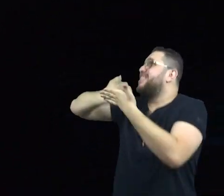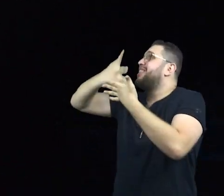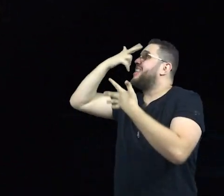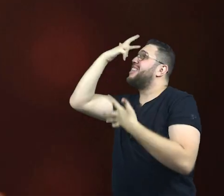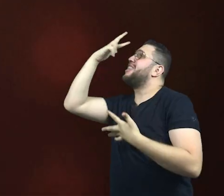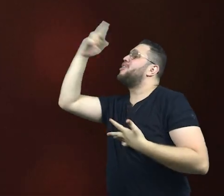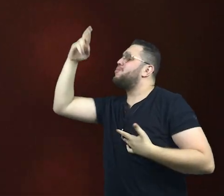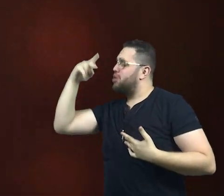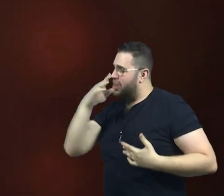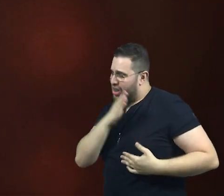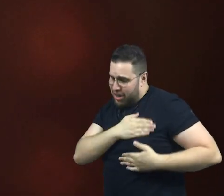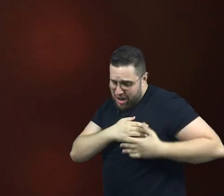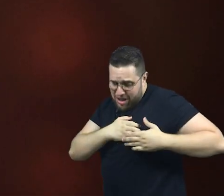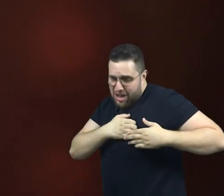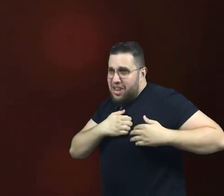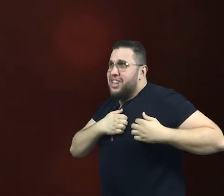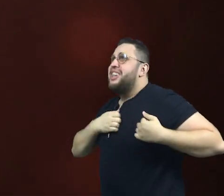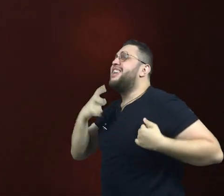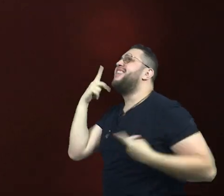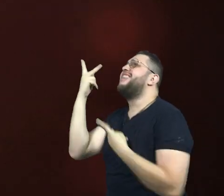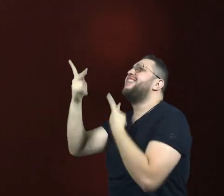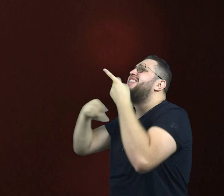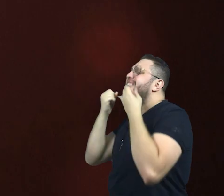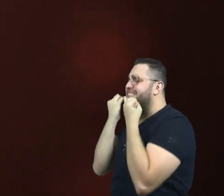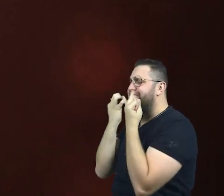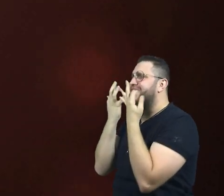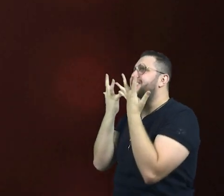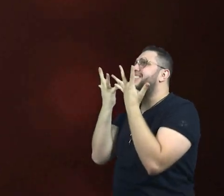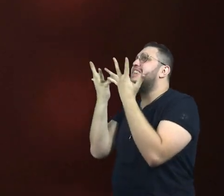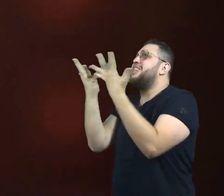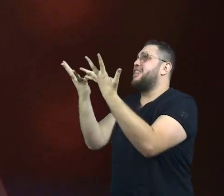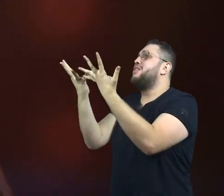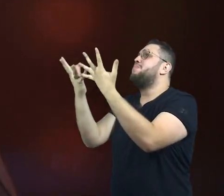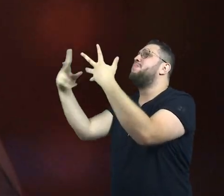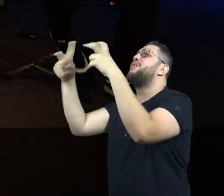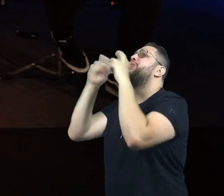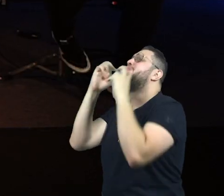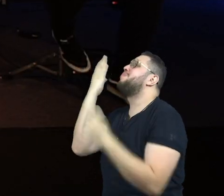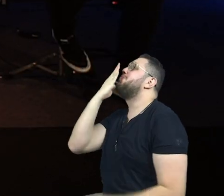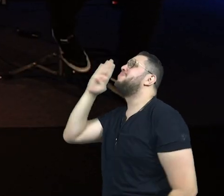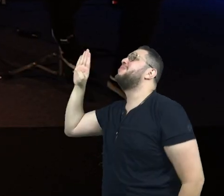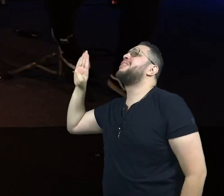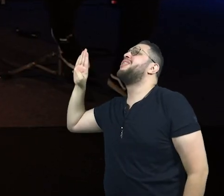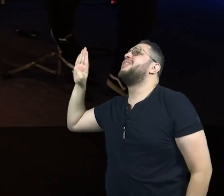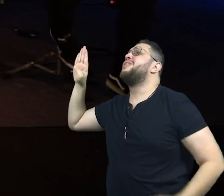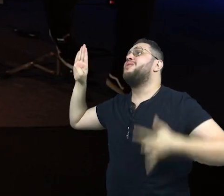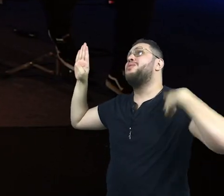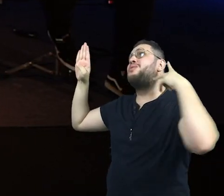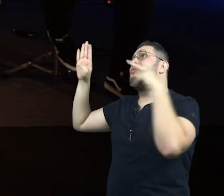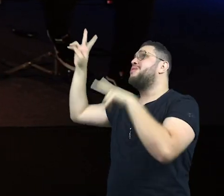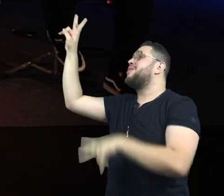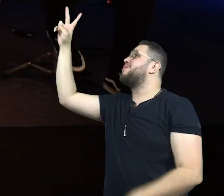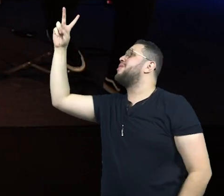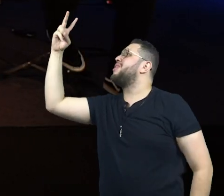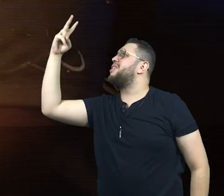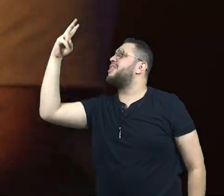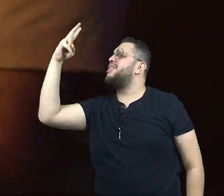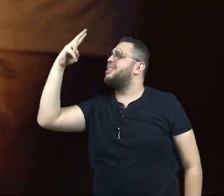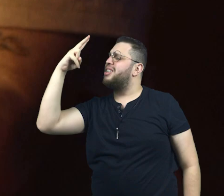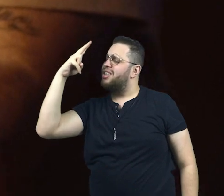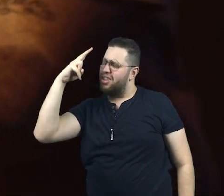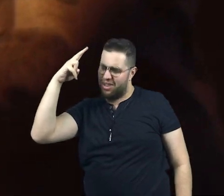Diante de ti abro meu coração, meu clamor